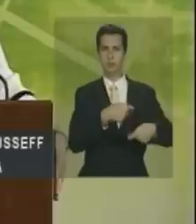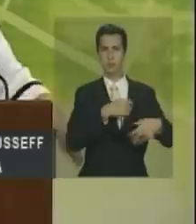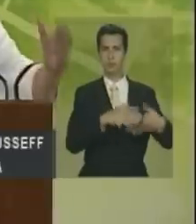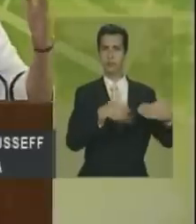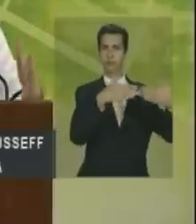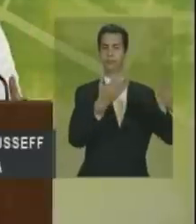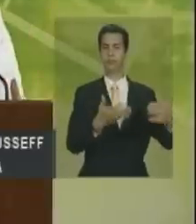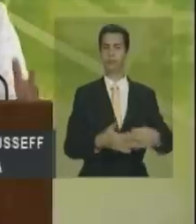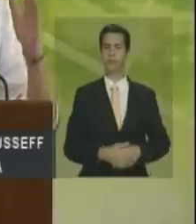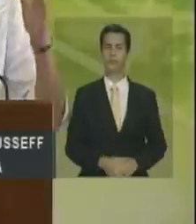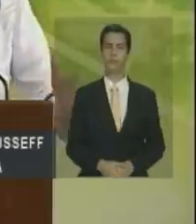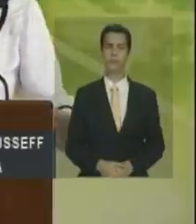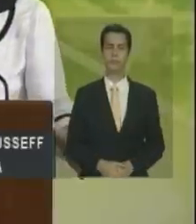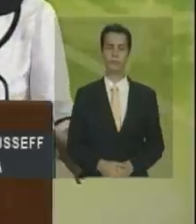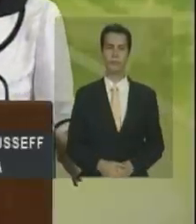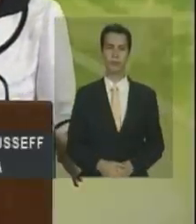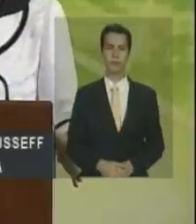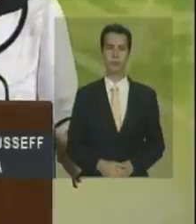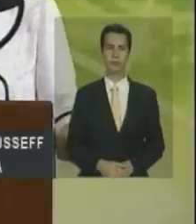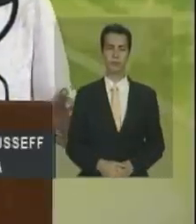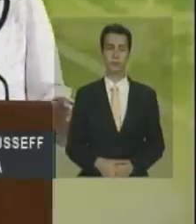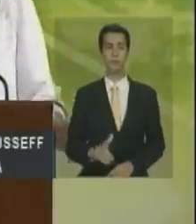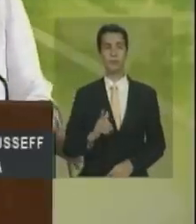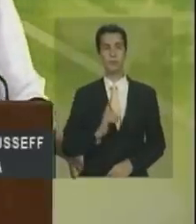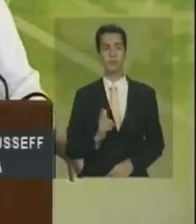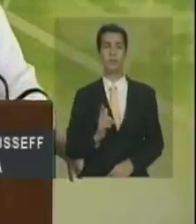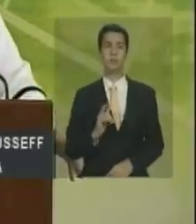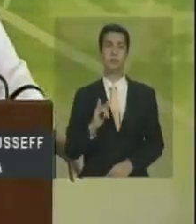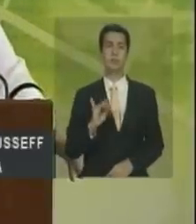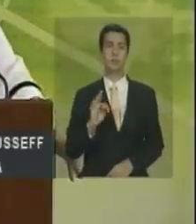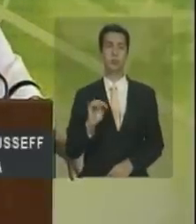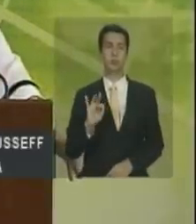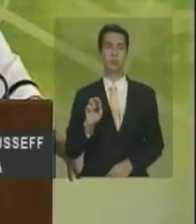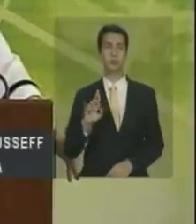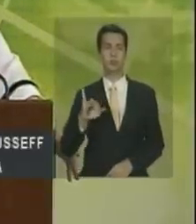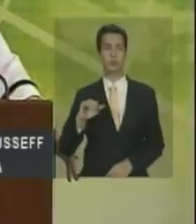hoje, seja com reduções tributárias,